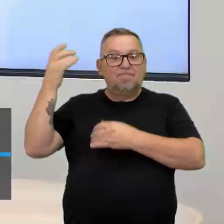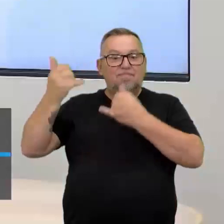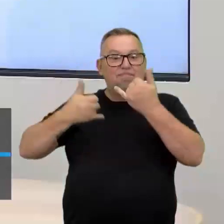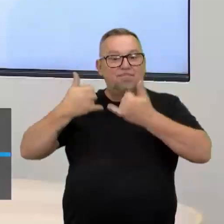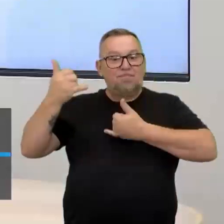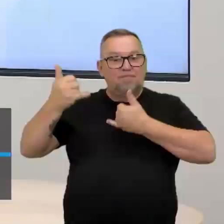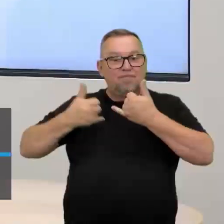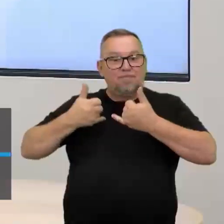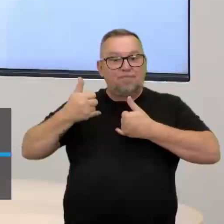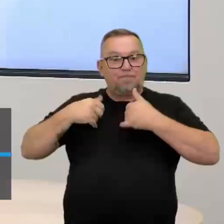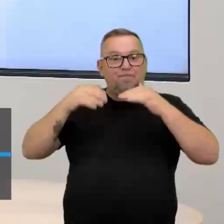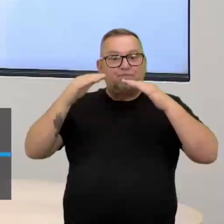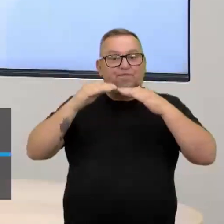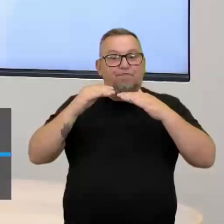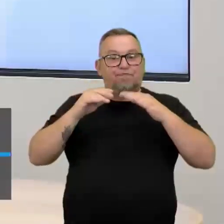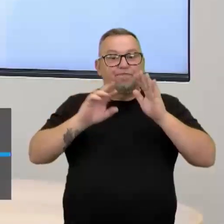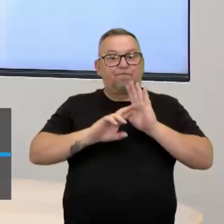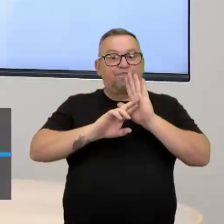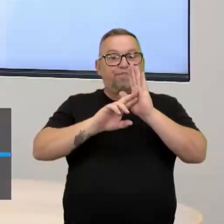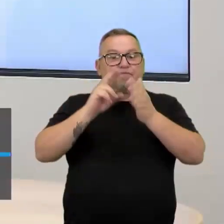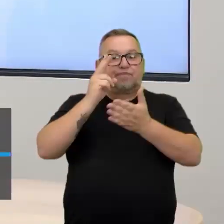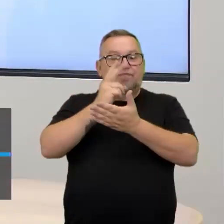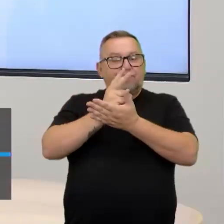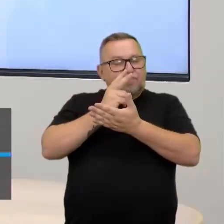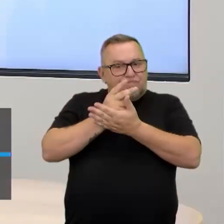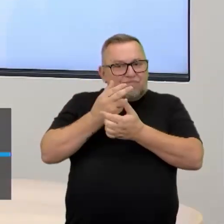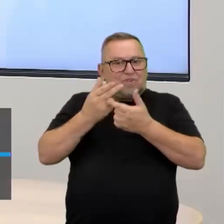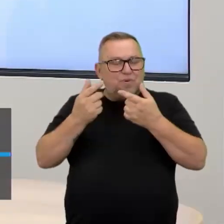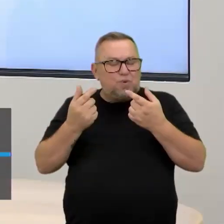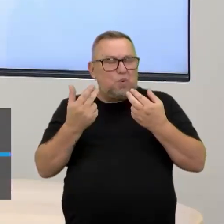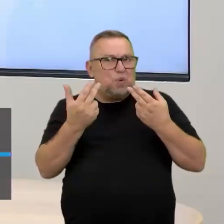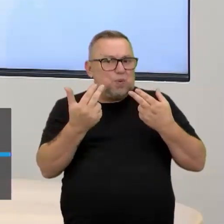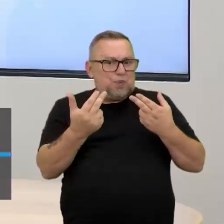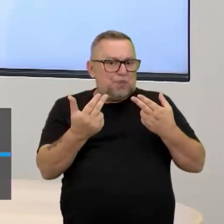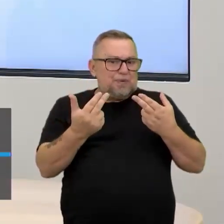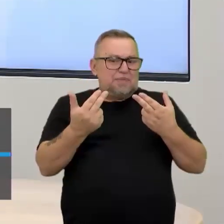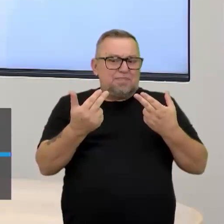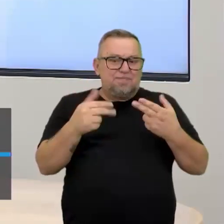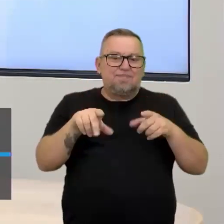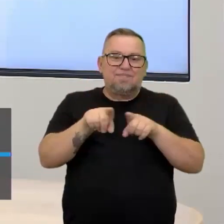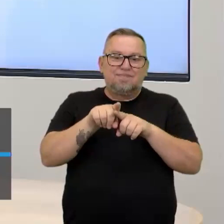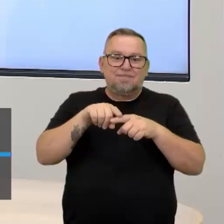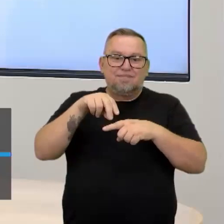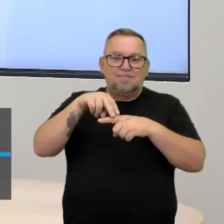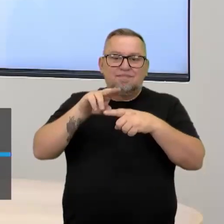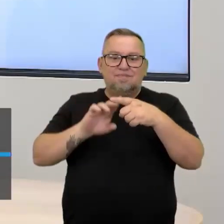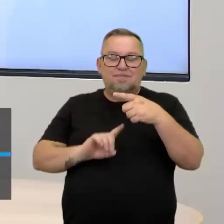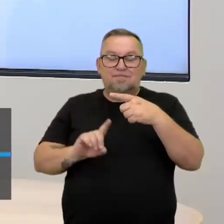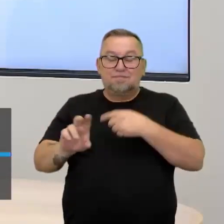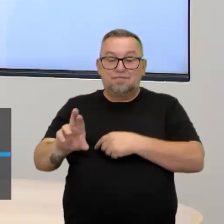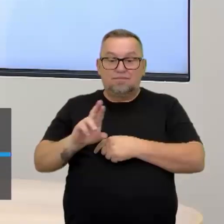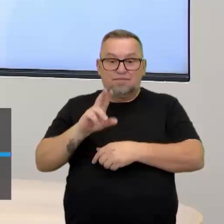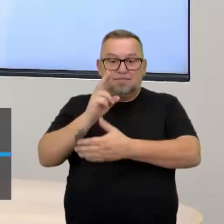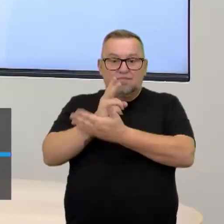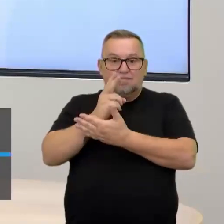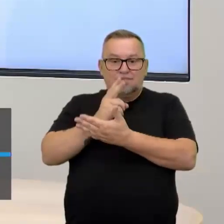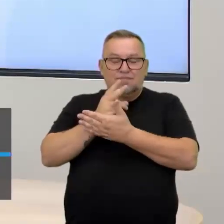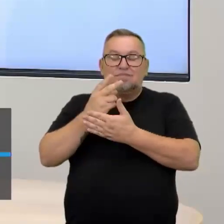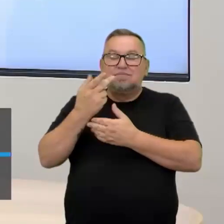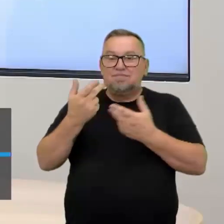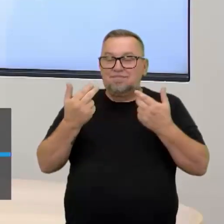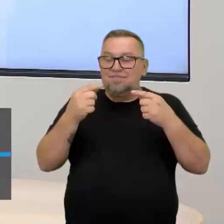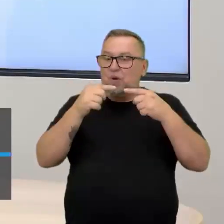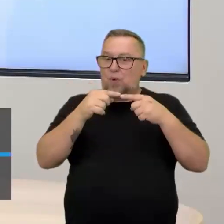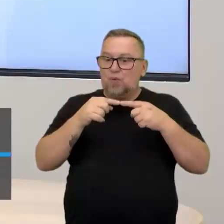gente que equivalente representa a mesma coisa, igual. No caso das frações, é que tem o mesmo resultado quando divide,